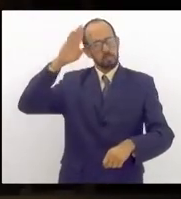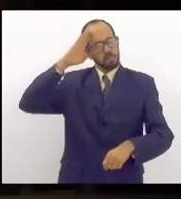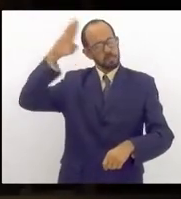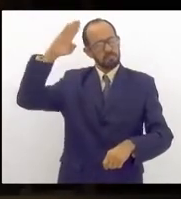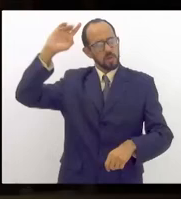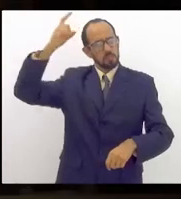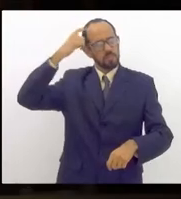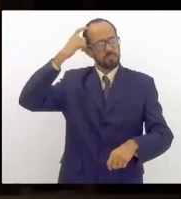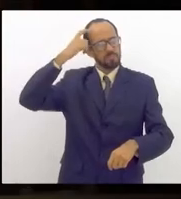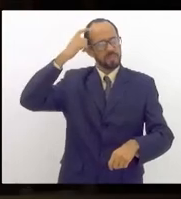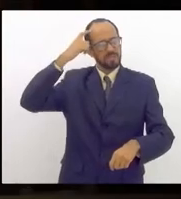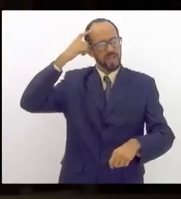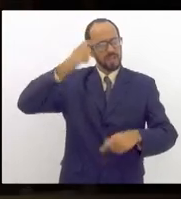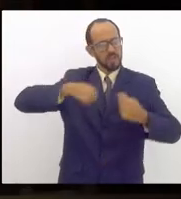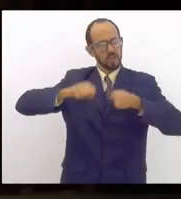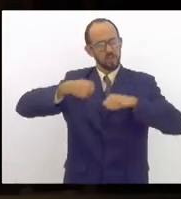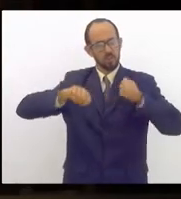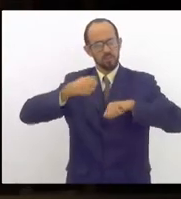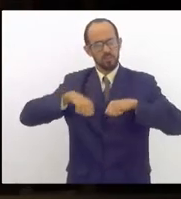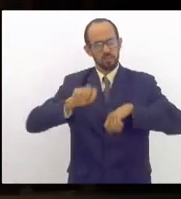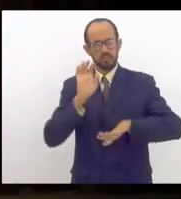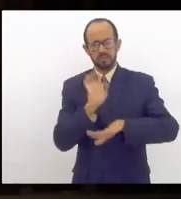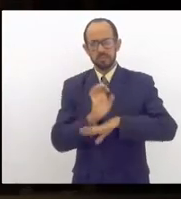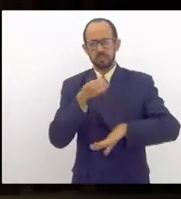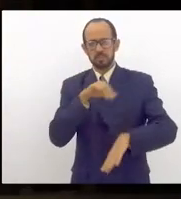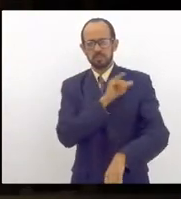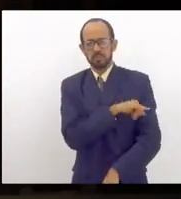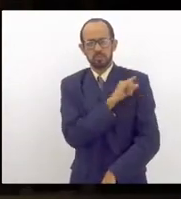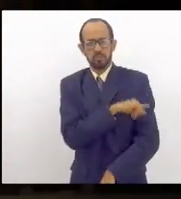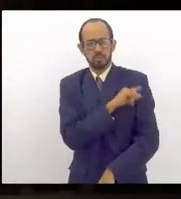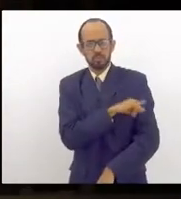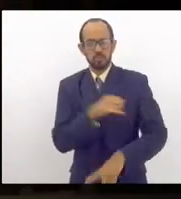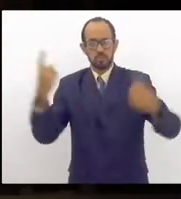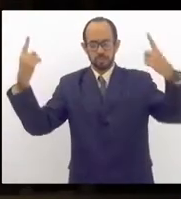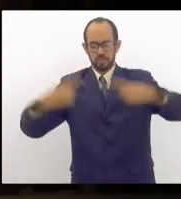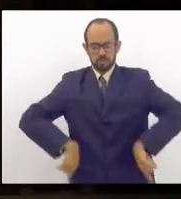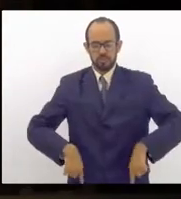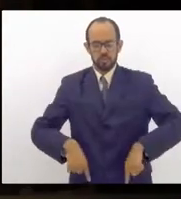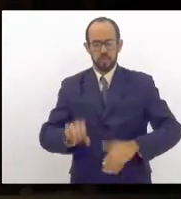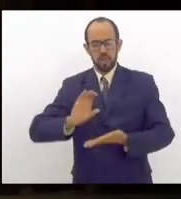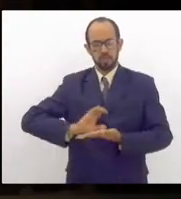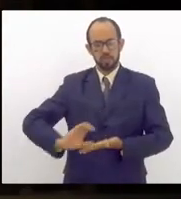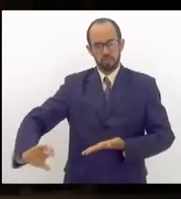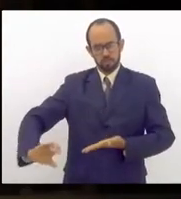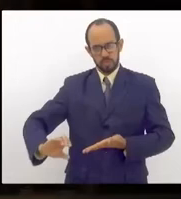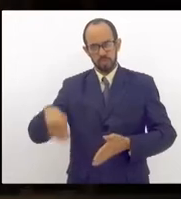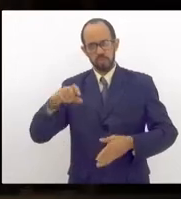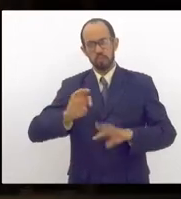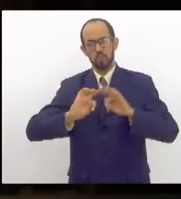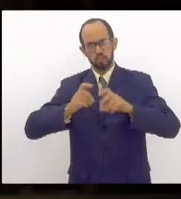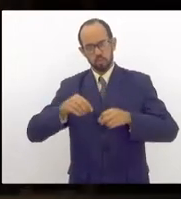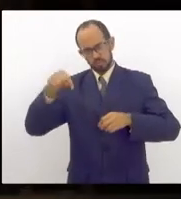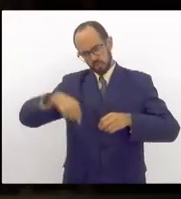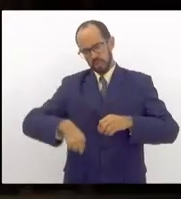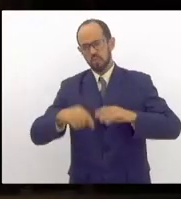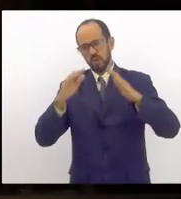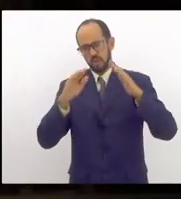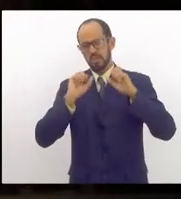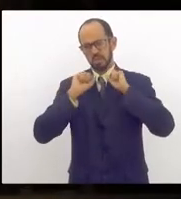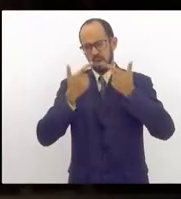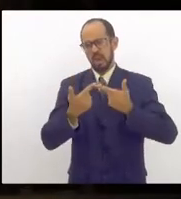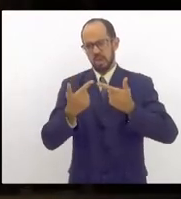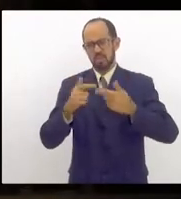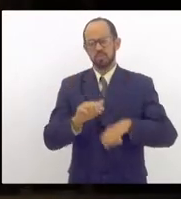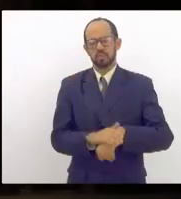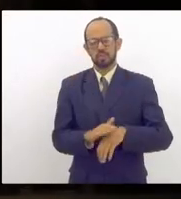do Rio de Janeiro orçamento e disputar esse orçamento por aqueles que que estarão aqui né na casa então tem certeza